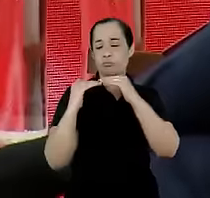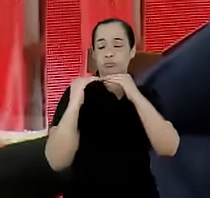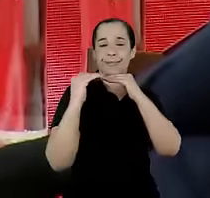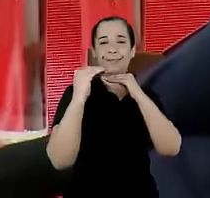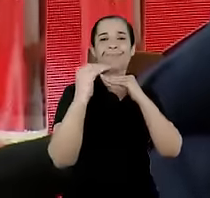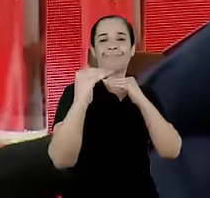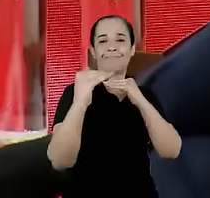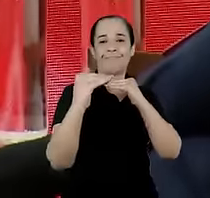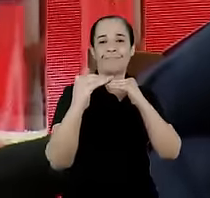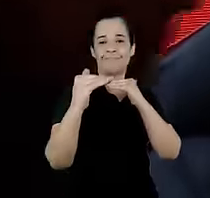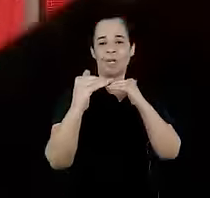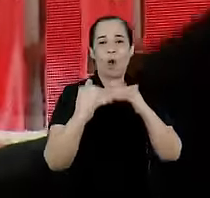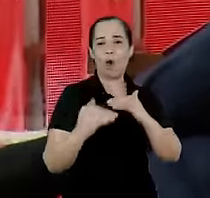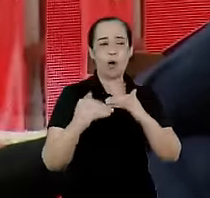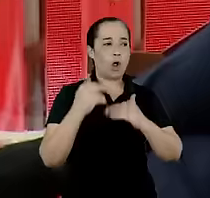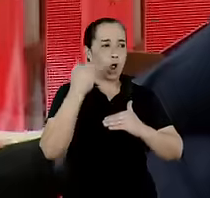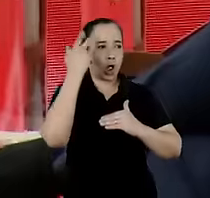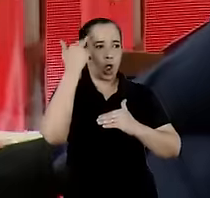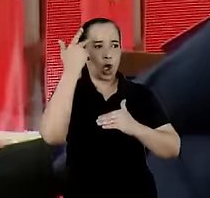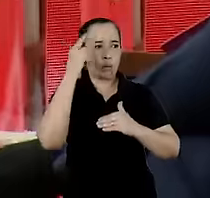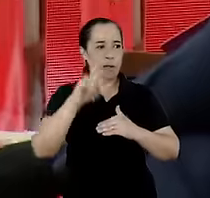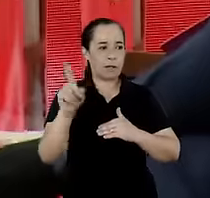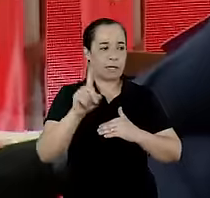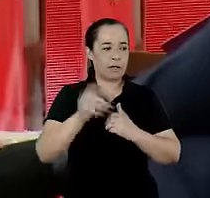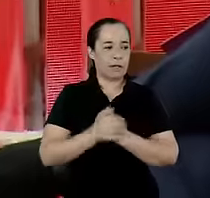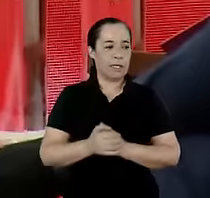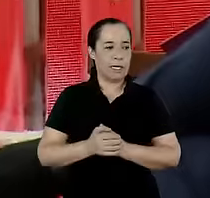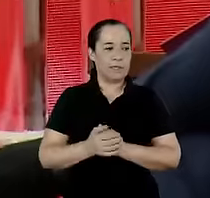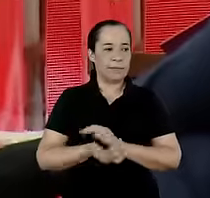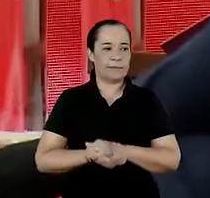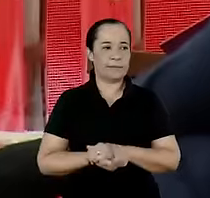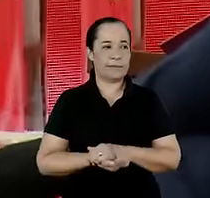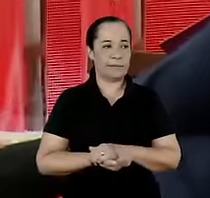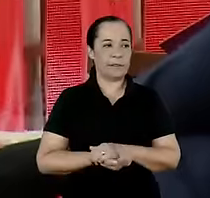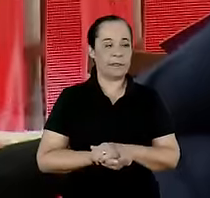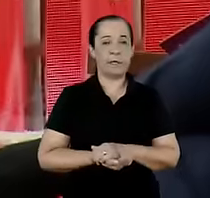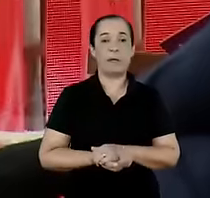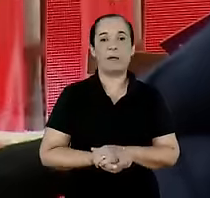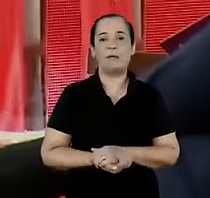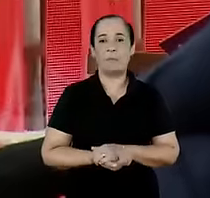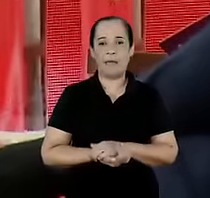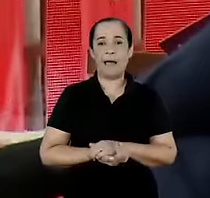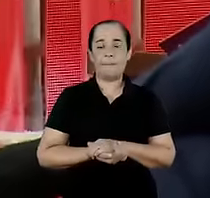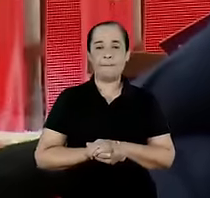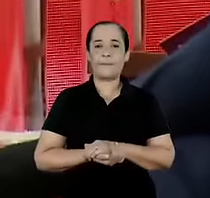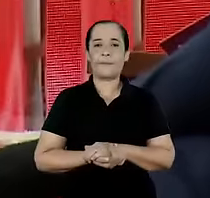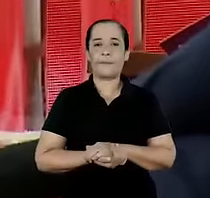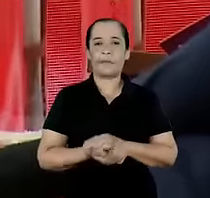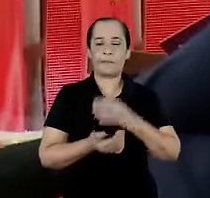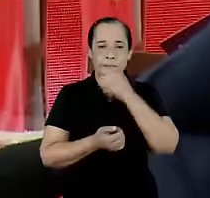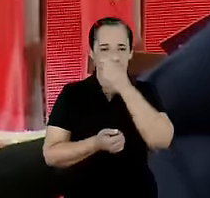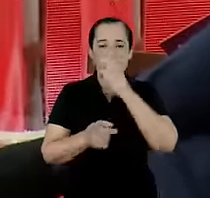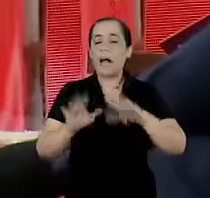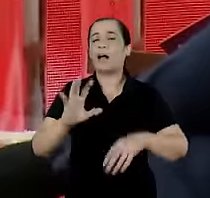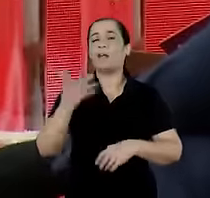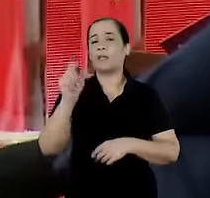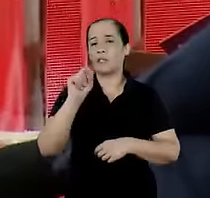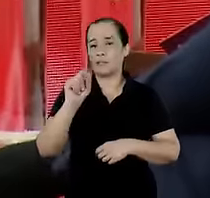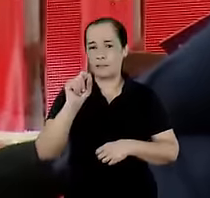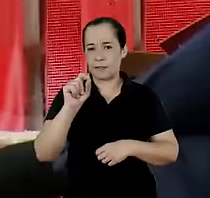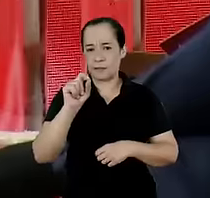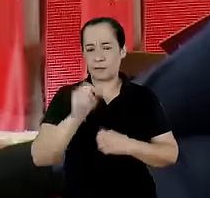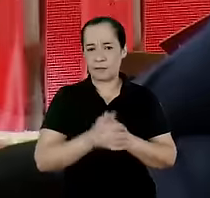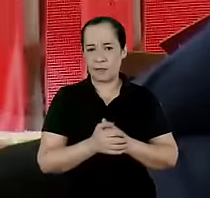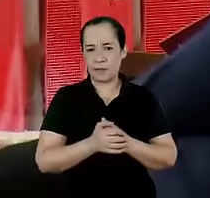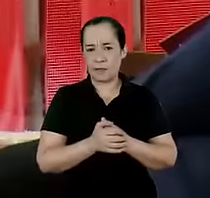comum o mais comum é ser o câmbio na parte local a gente tem que olhar não o que acontece no fiscal em si mas o que que isso significa para as